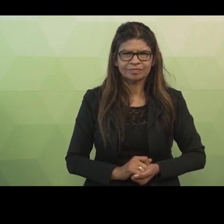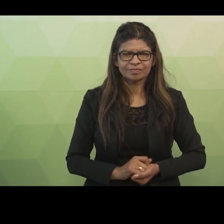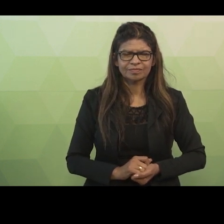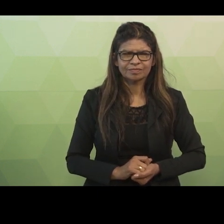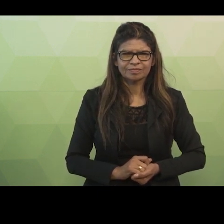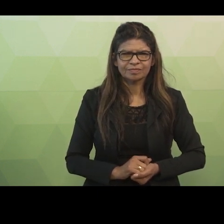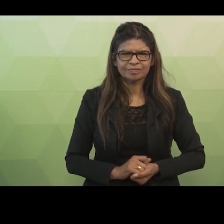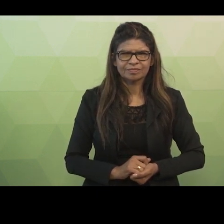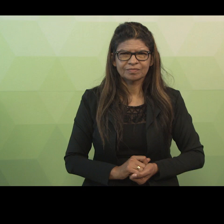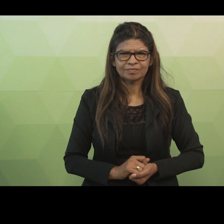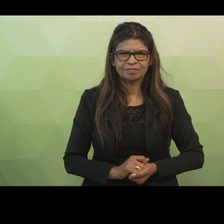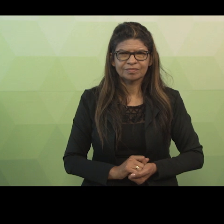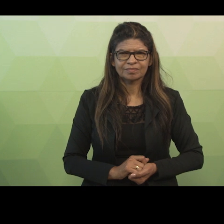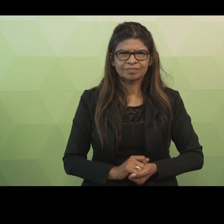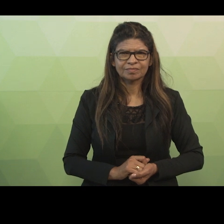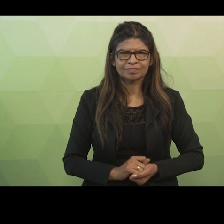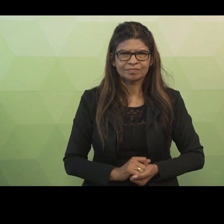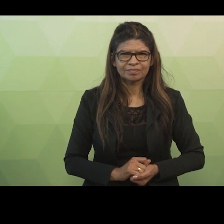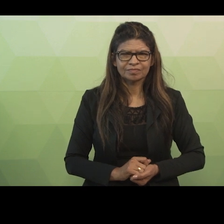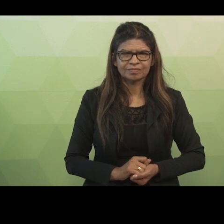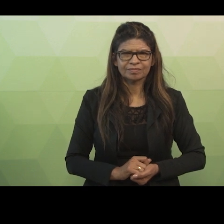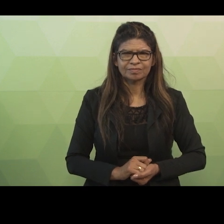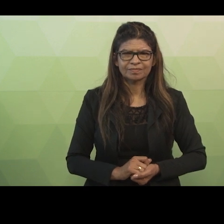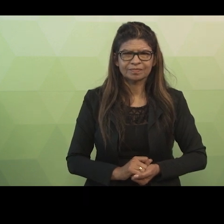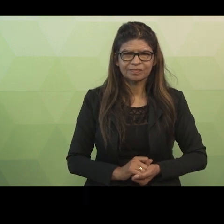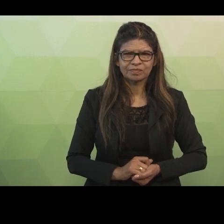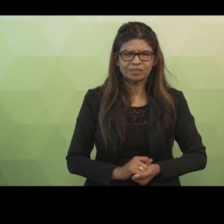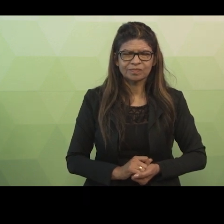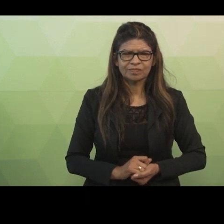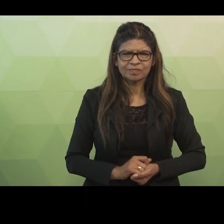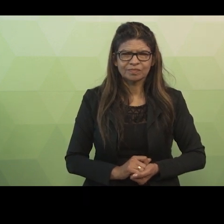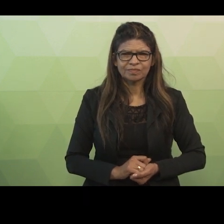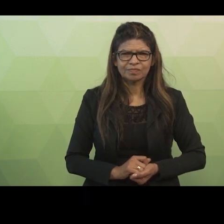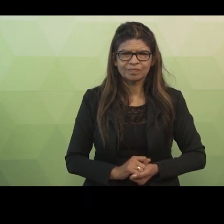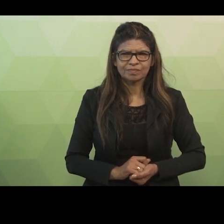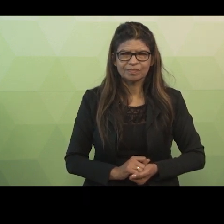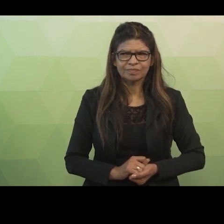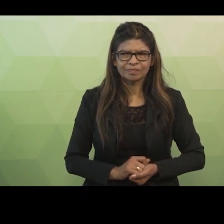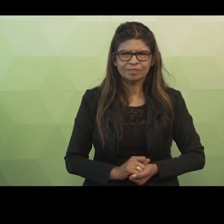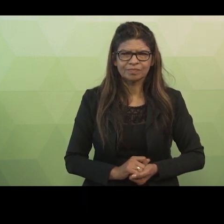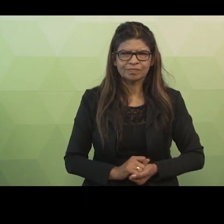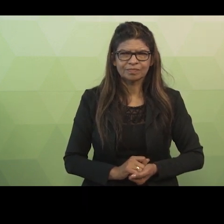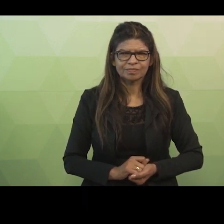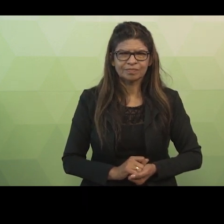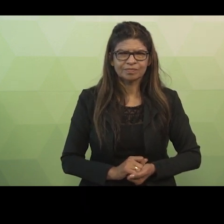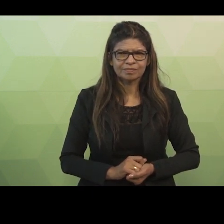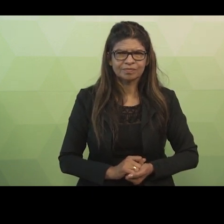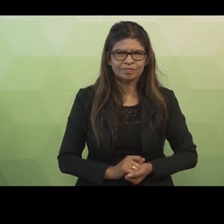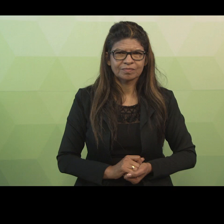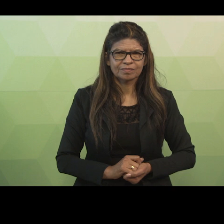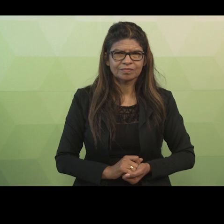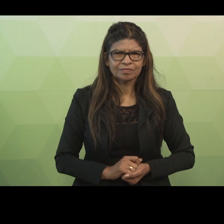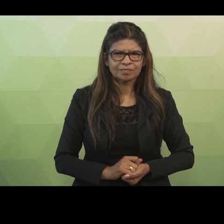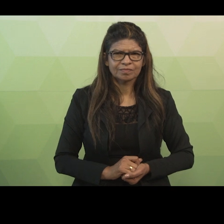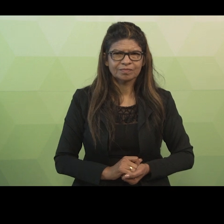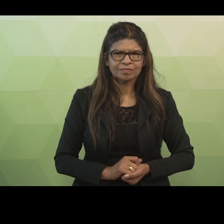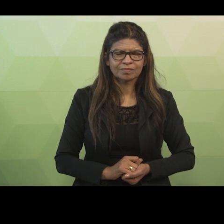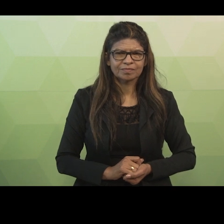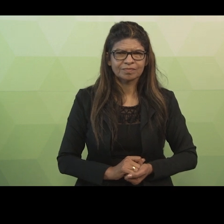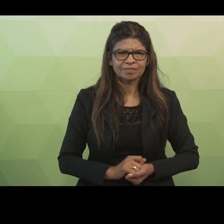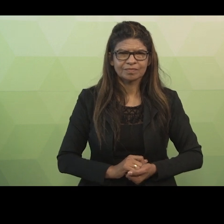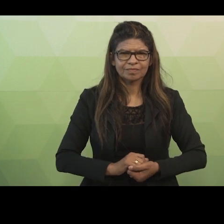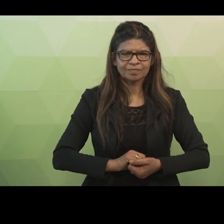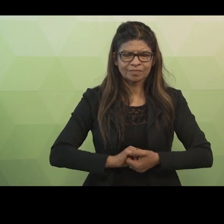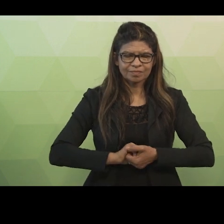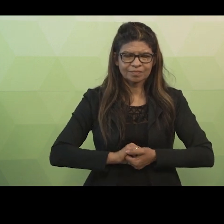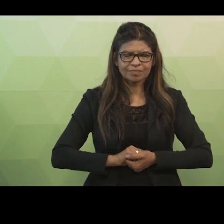linha pontilhada com uma seta preenchida em sua extremidade. Na figura da direita, temos a representação